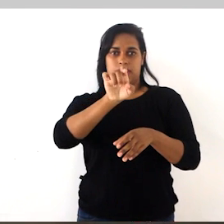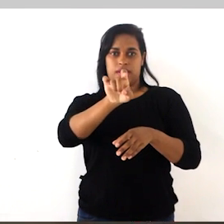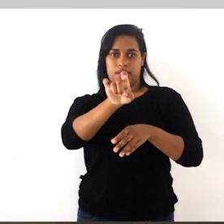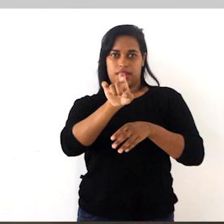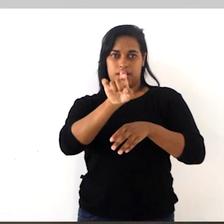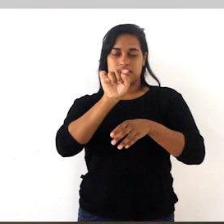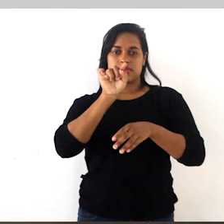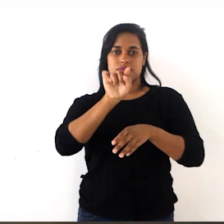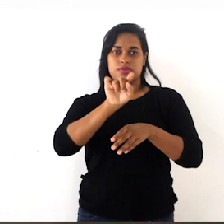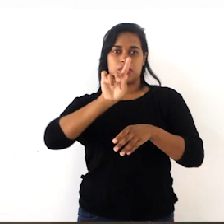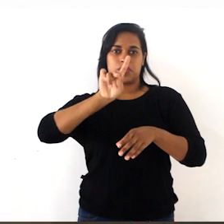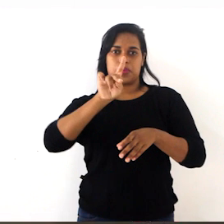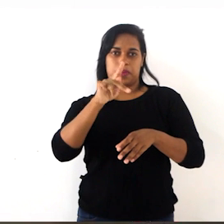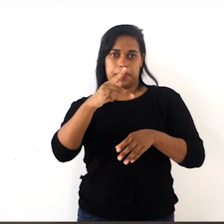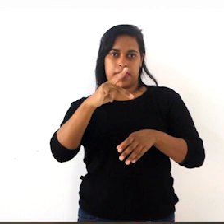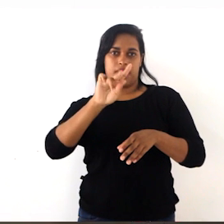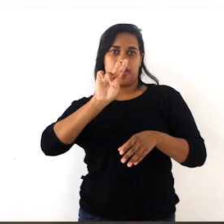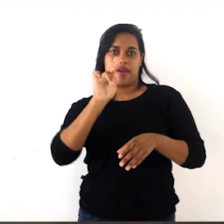index.php.